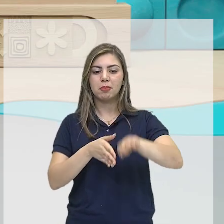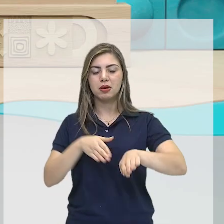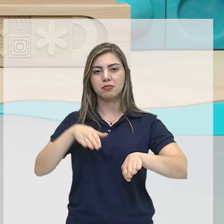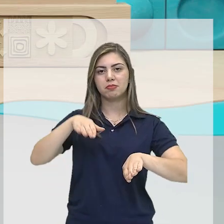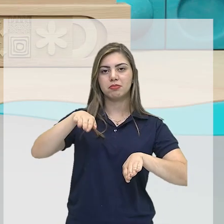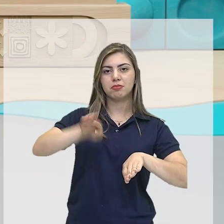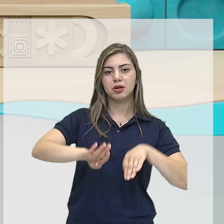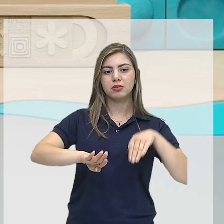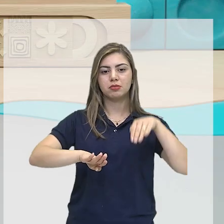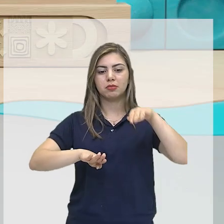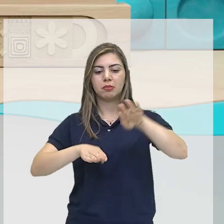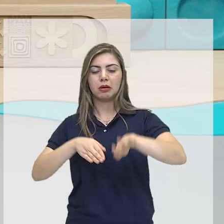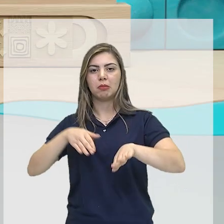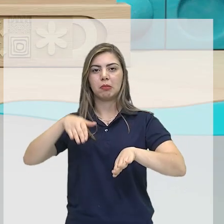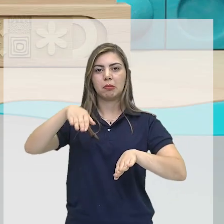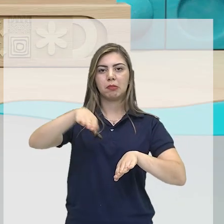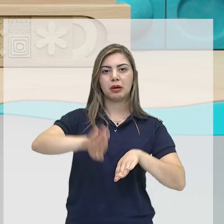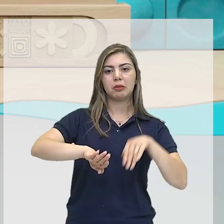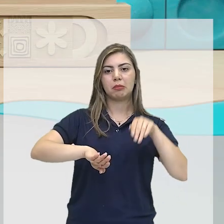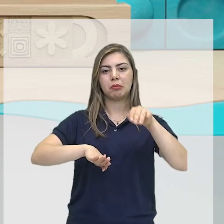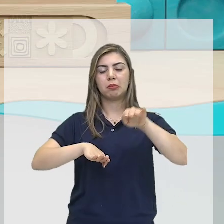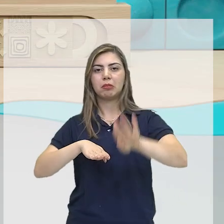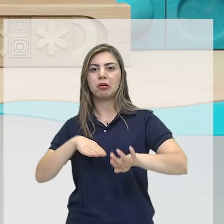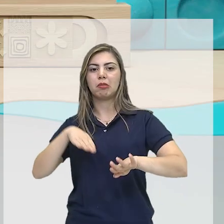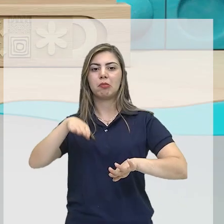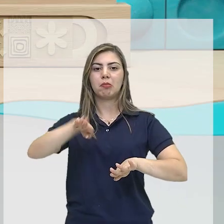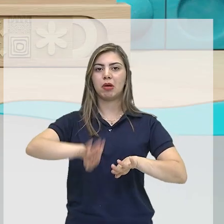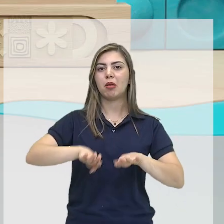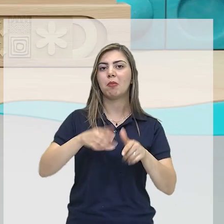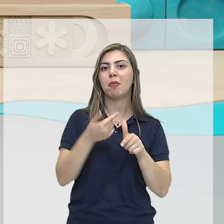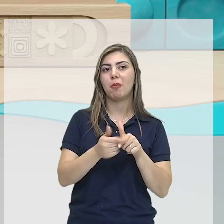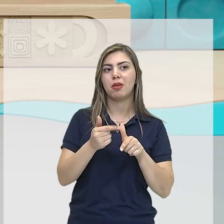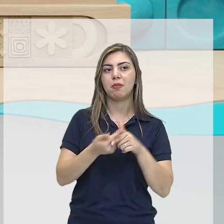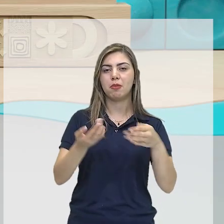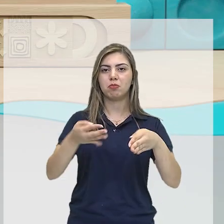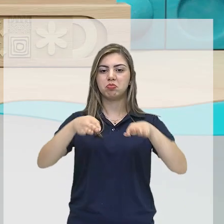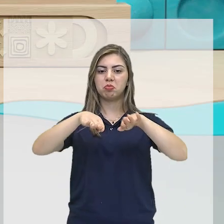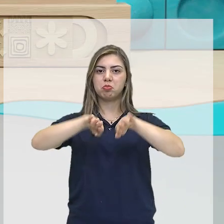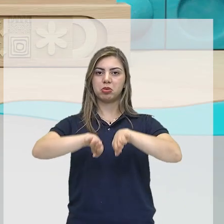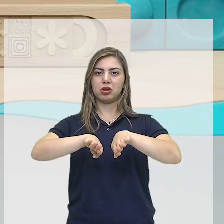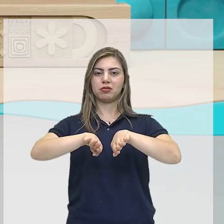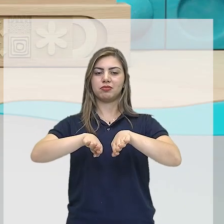Ó. Geralmente, quando você observa na sua sandália, ela está mais gasta do lado de dentro,